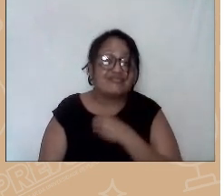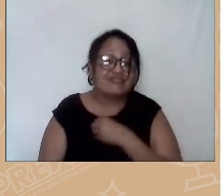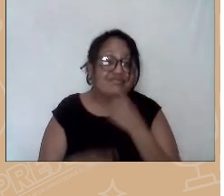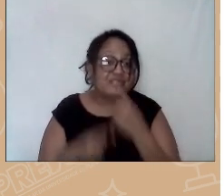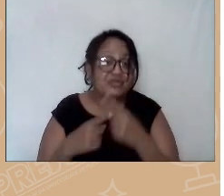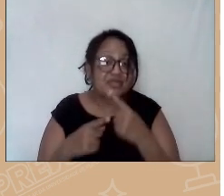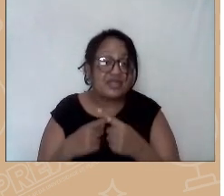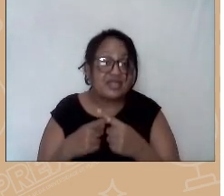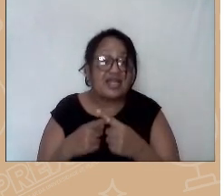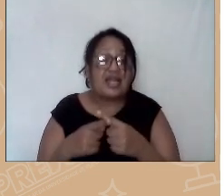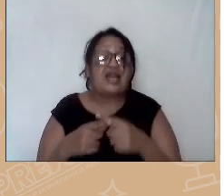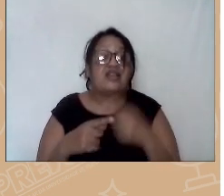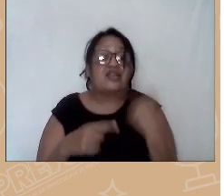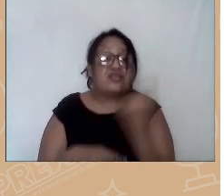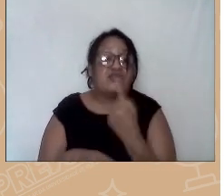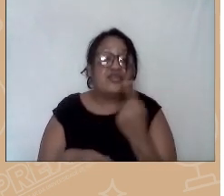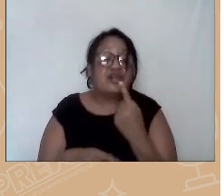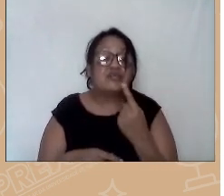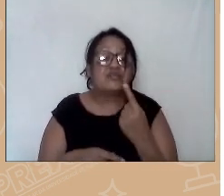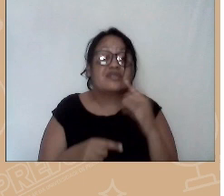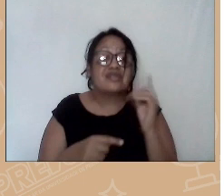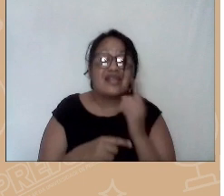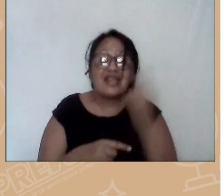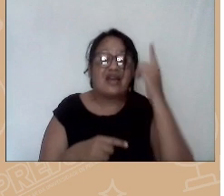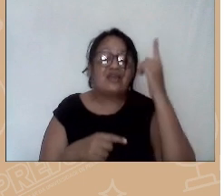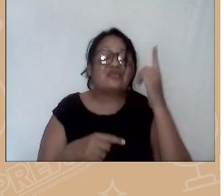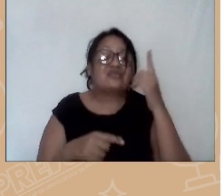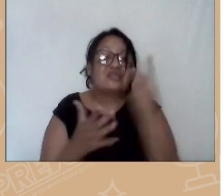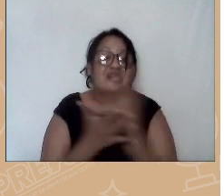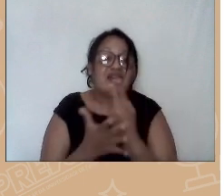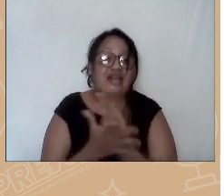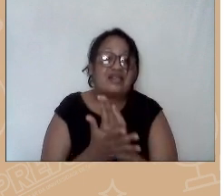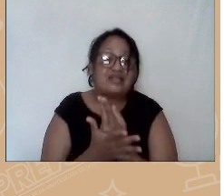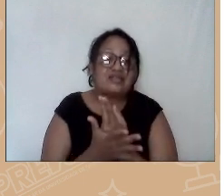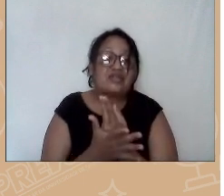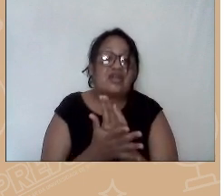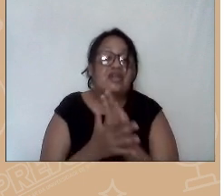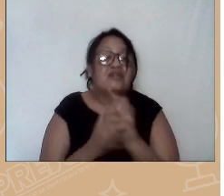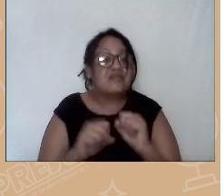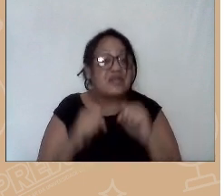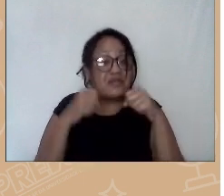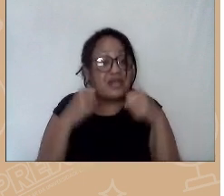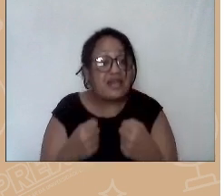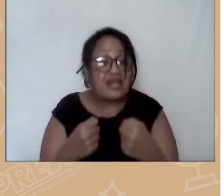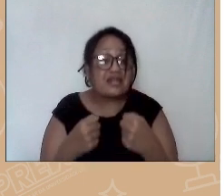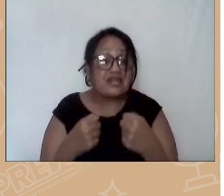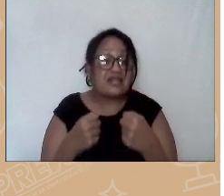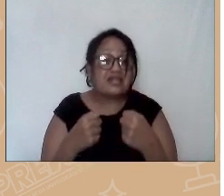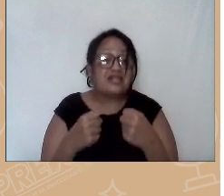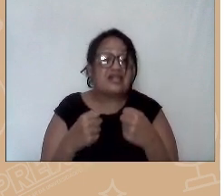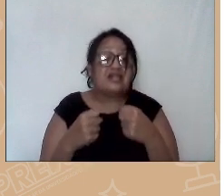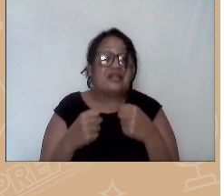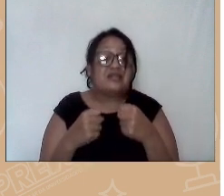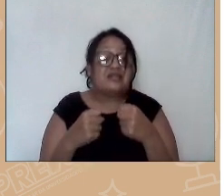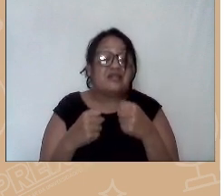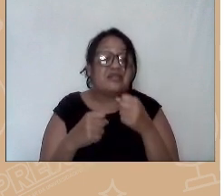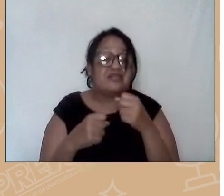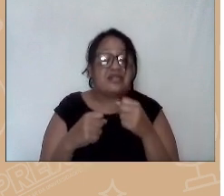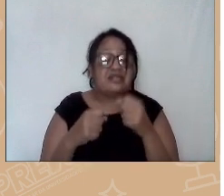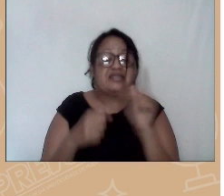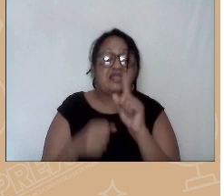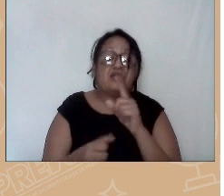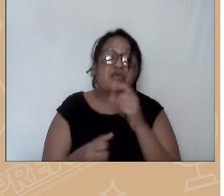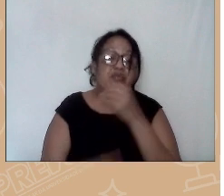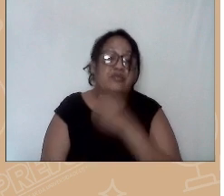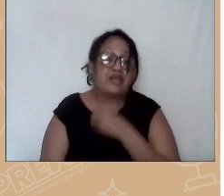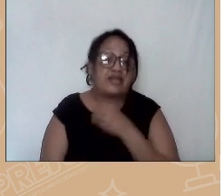tenho delinquido vos tenho a perdoar mas empenhado se basta a vos irar tanto pecado a abrandar-vos